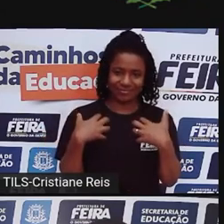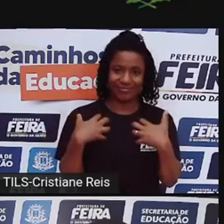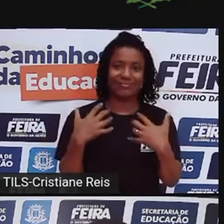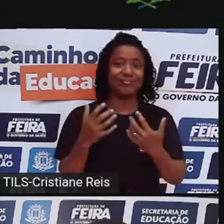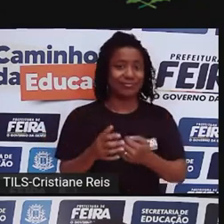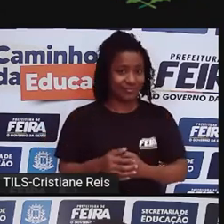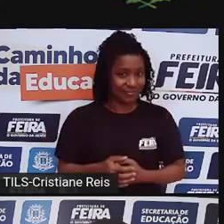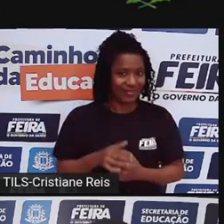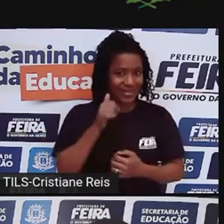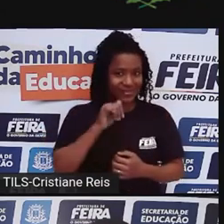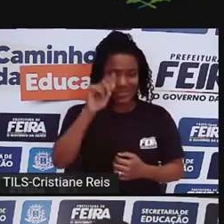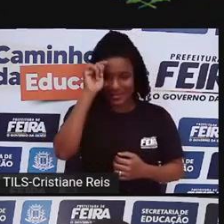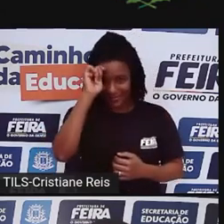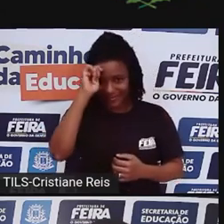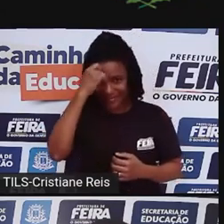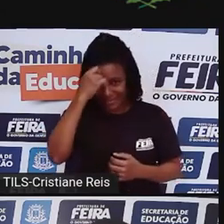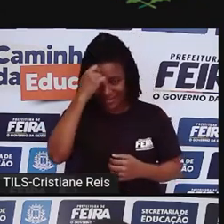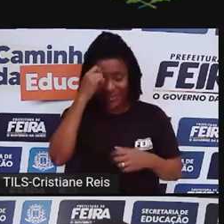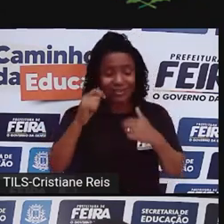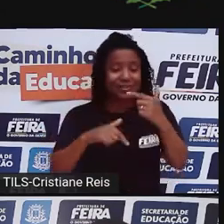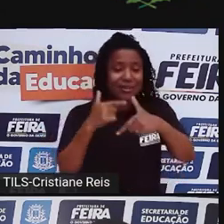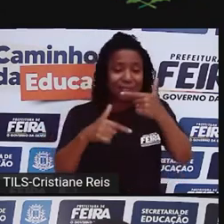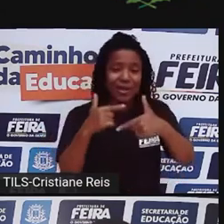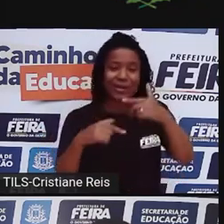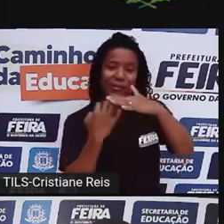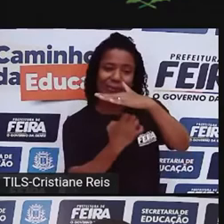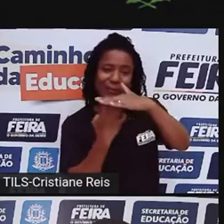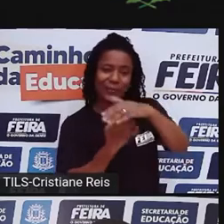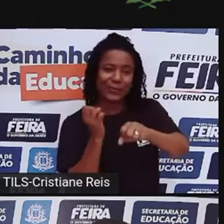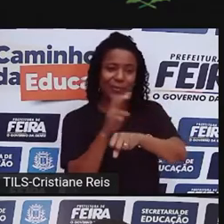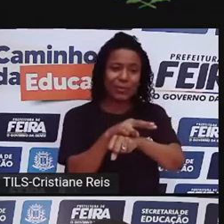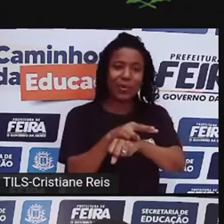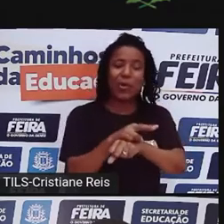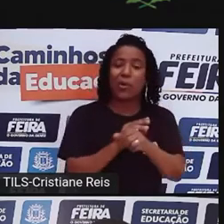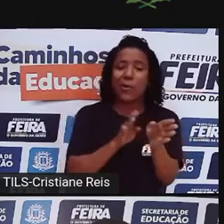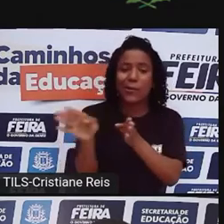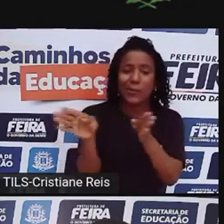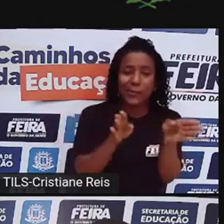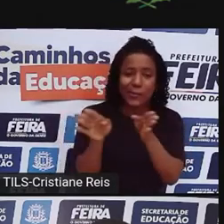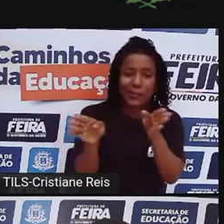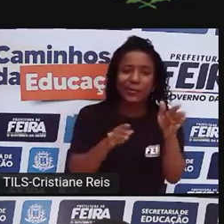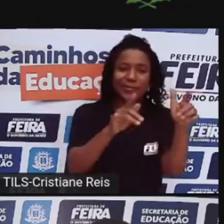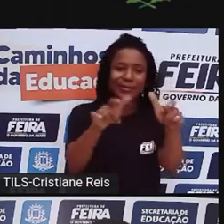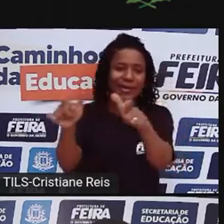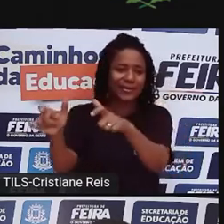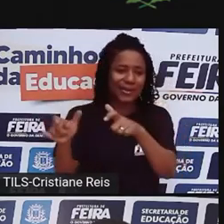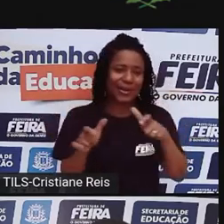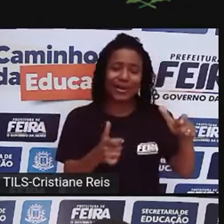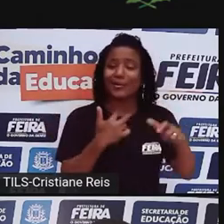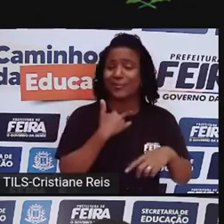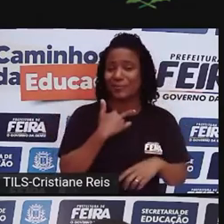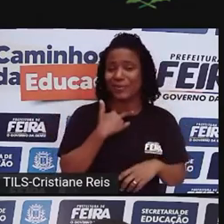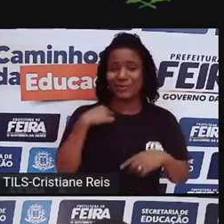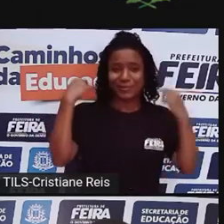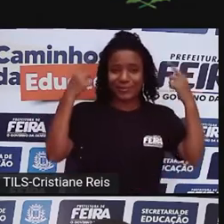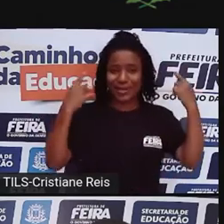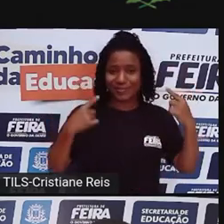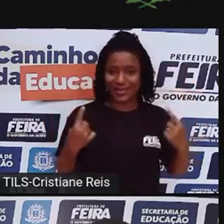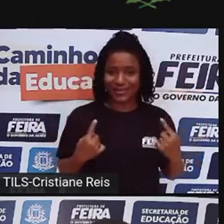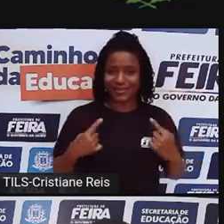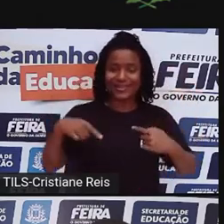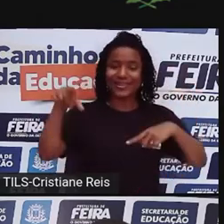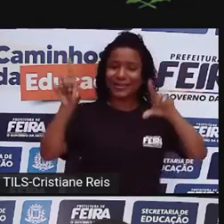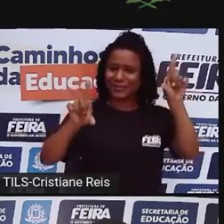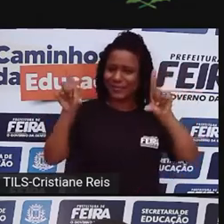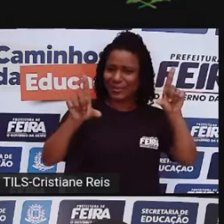eu não posso conseguir um emprego ou não posso pertencer a um espaço porque o meu cabelo é desse jeito? Como assim eu não posso aparecer na televisão porque o meu cabelo